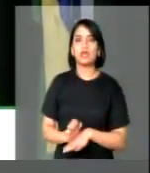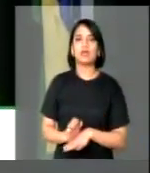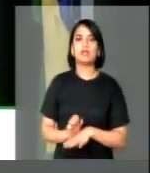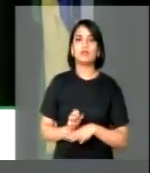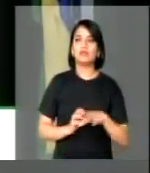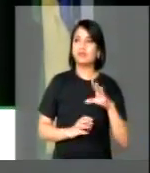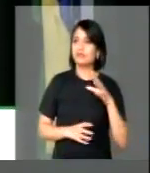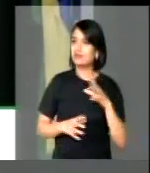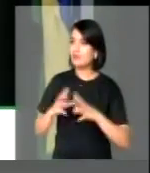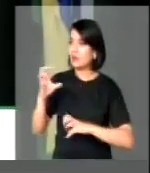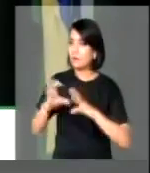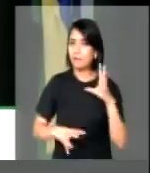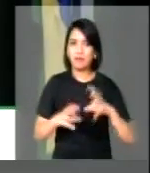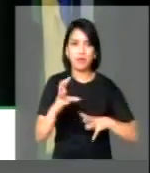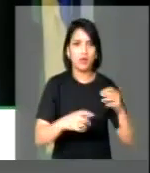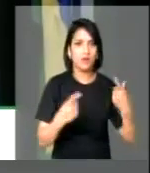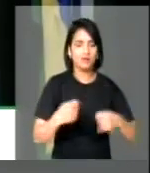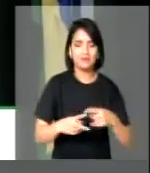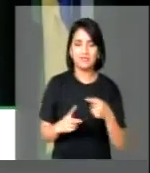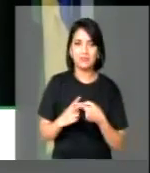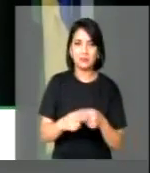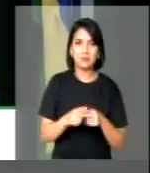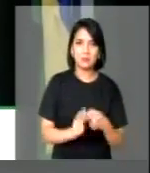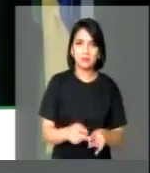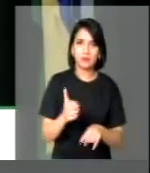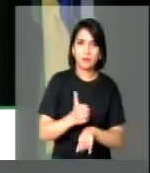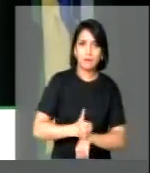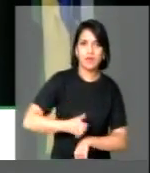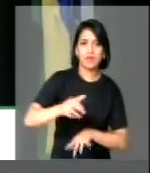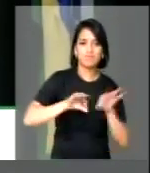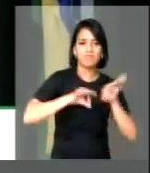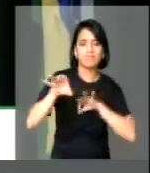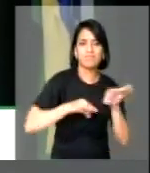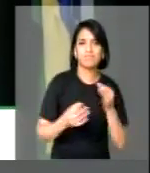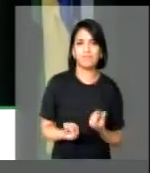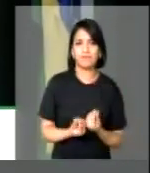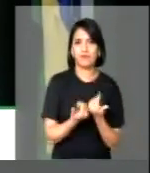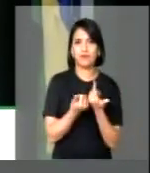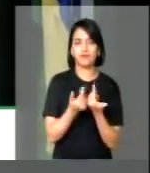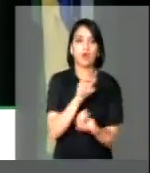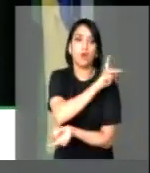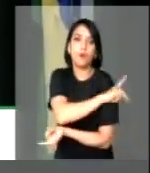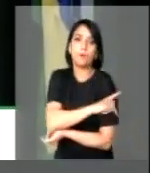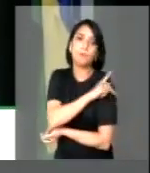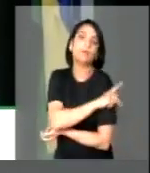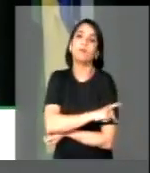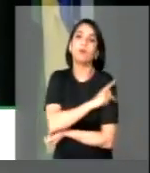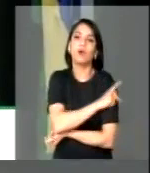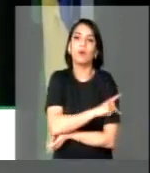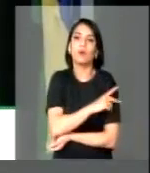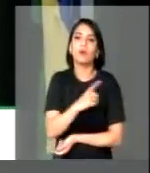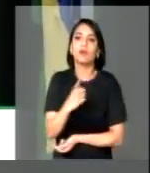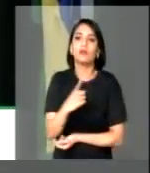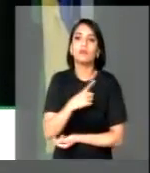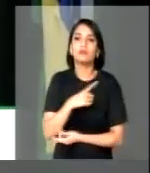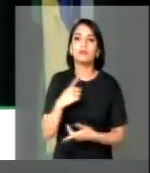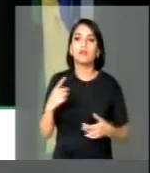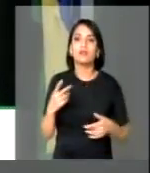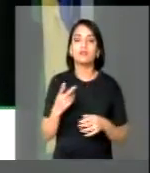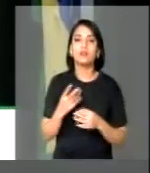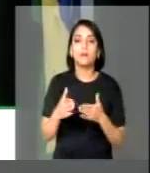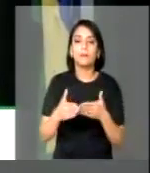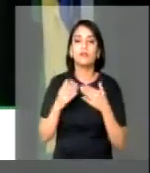ajuste nas suas finanças, o Piauí esteja correndo em busca